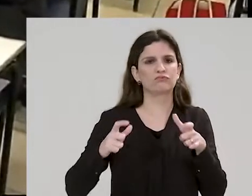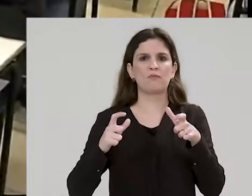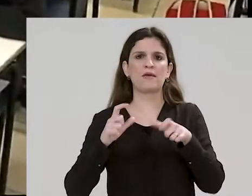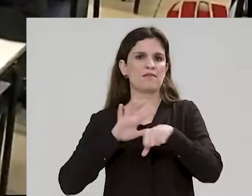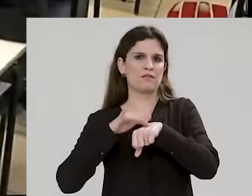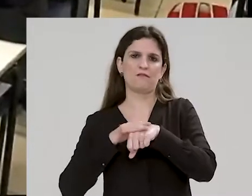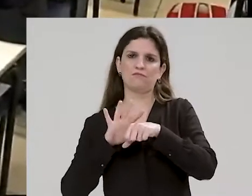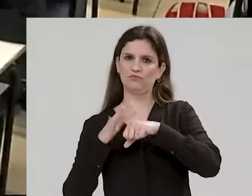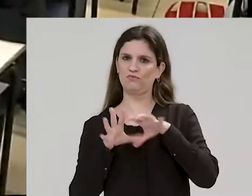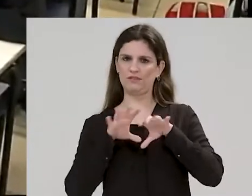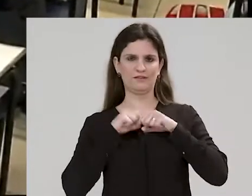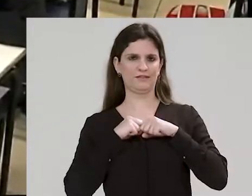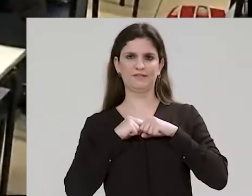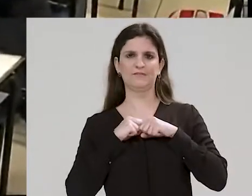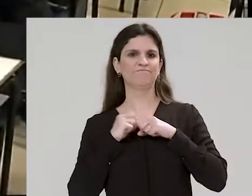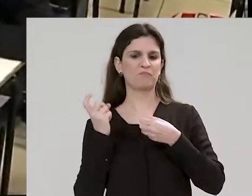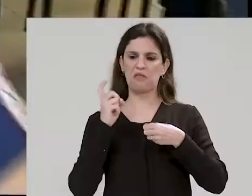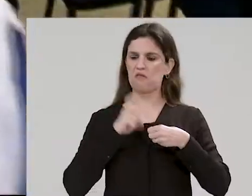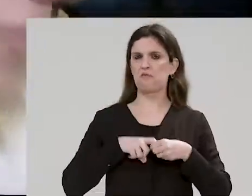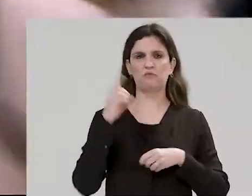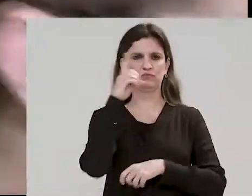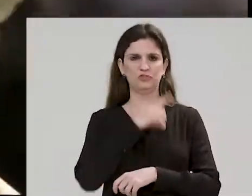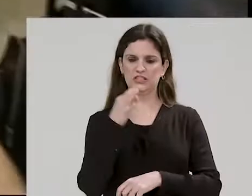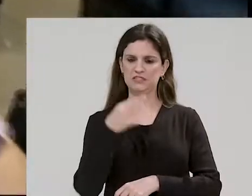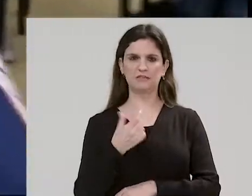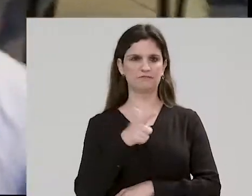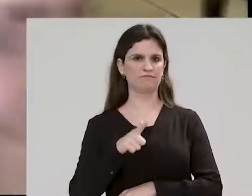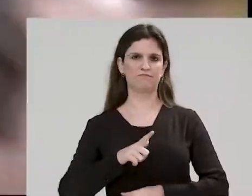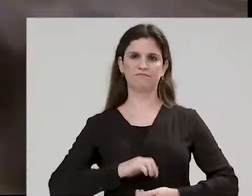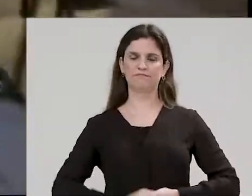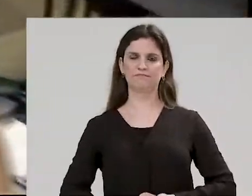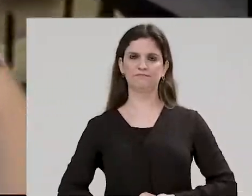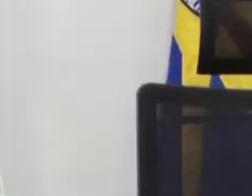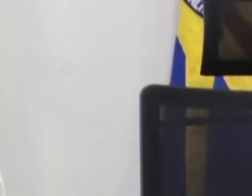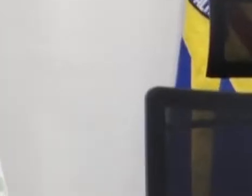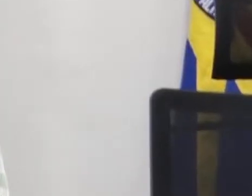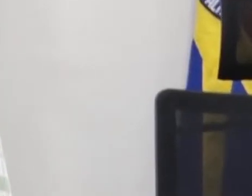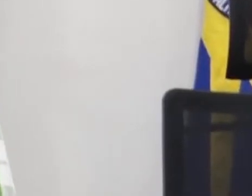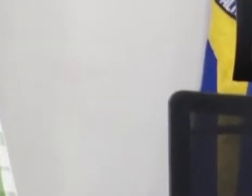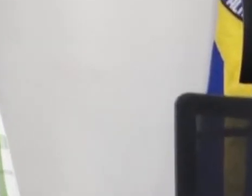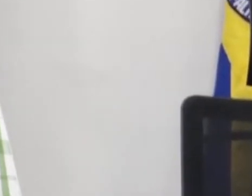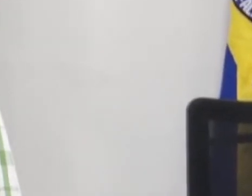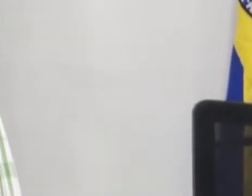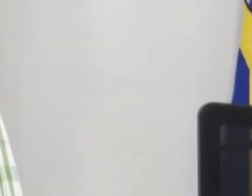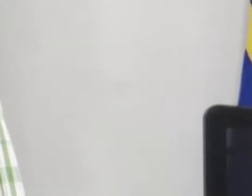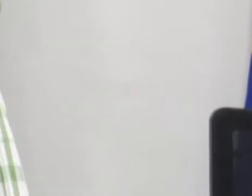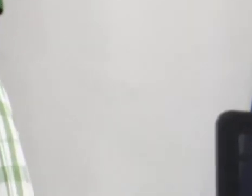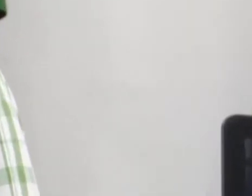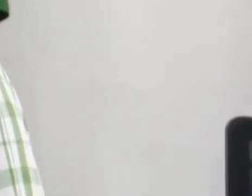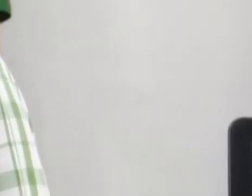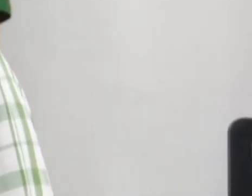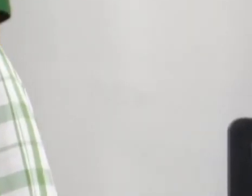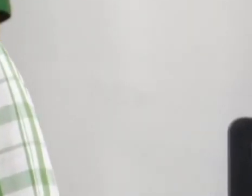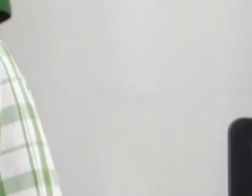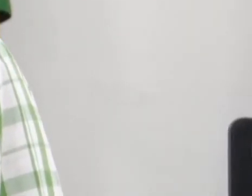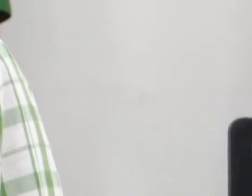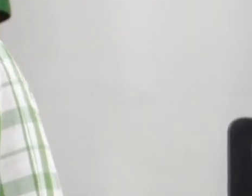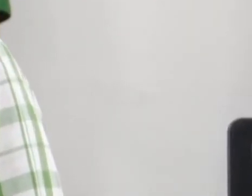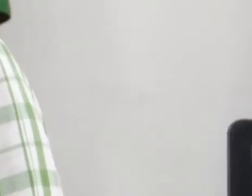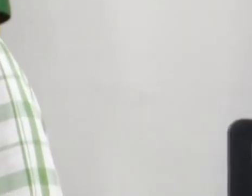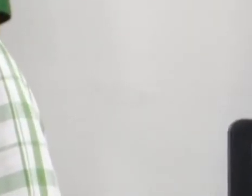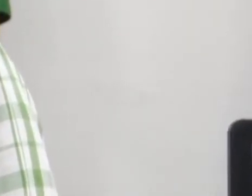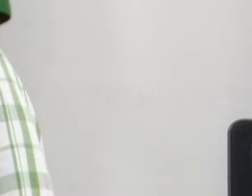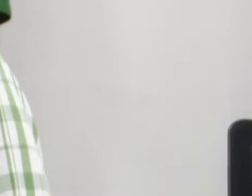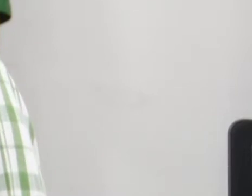Diante do aumento dos casos, ainda não há data definida para retorno das aulas. Não tem uma vacina ainda que possa